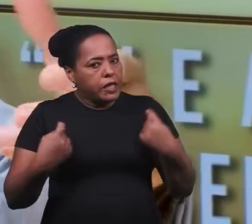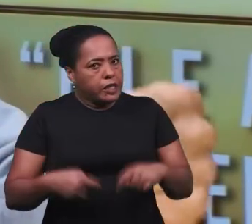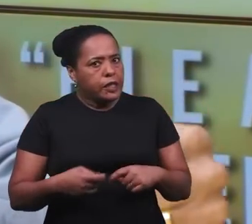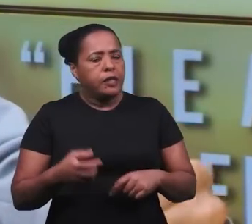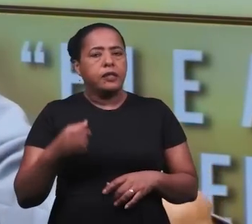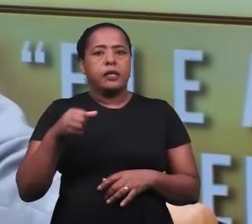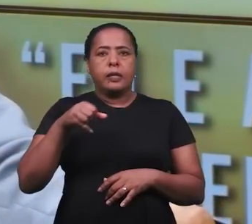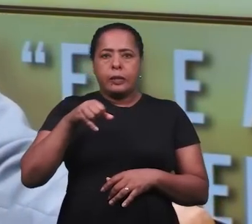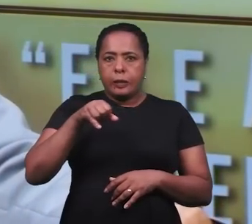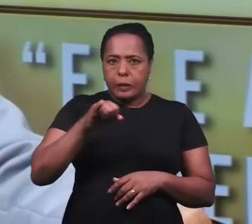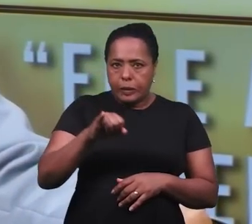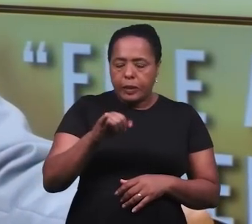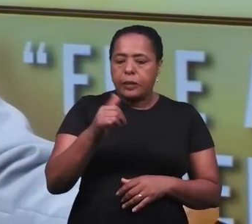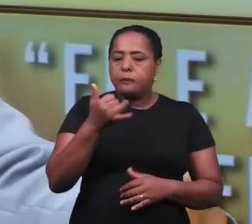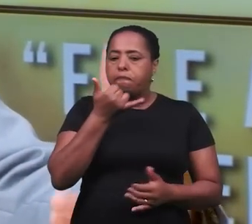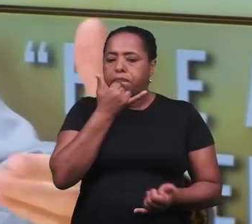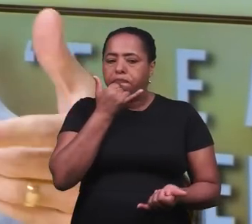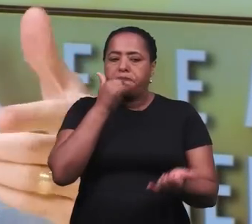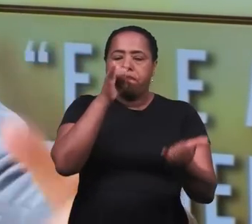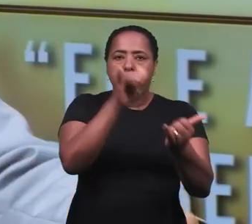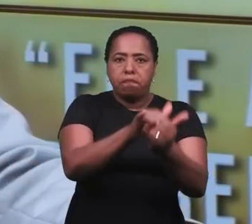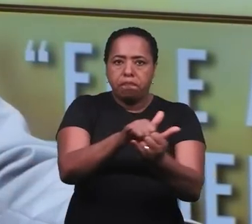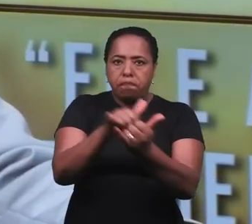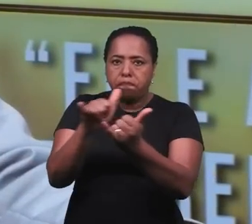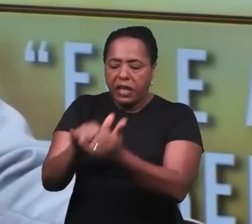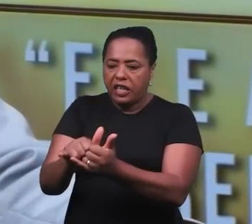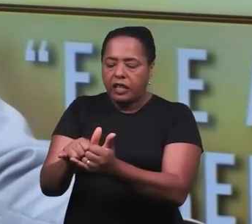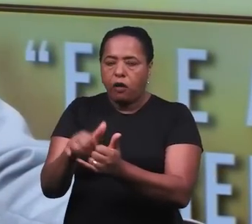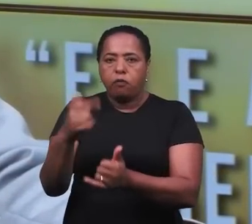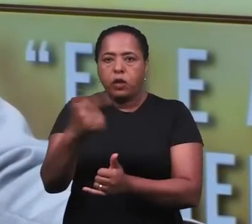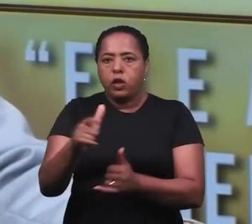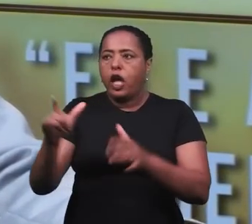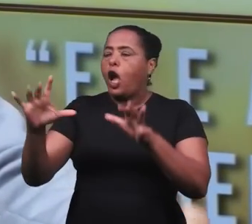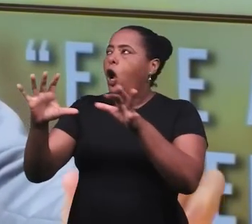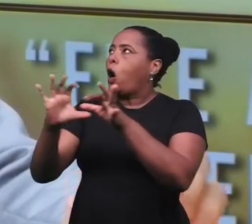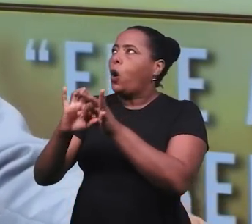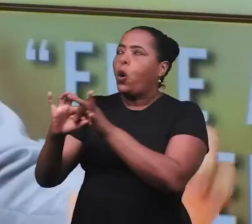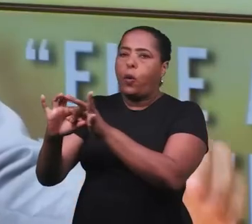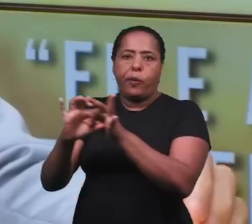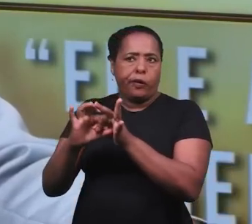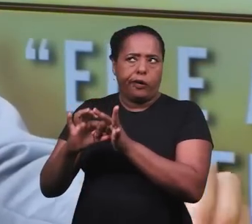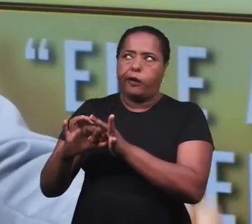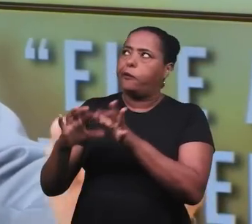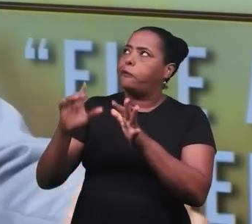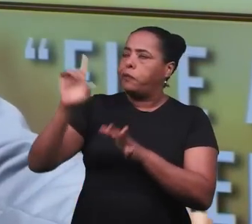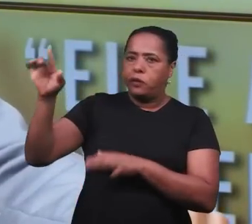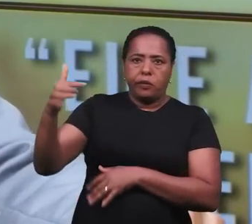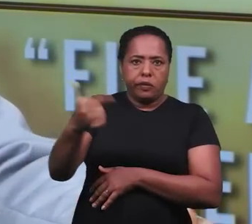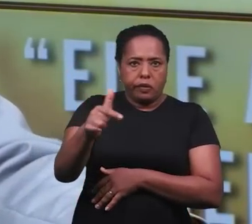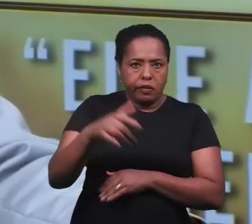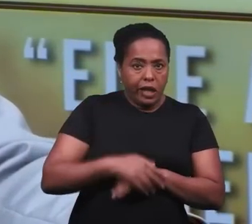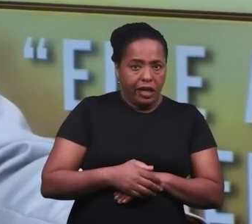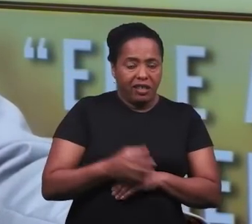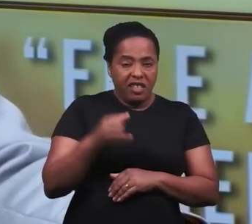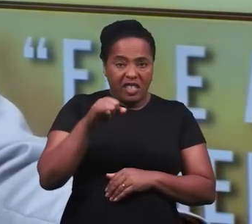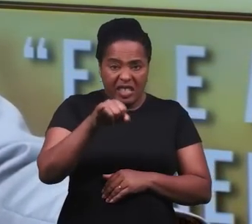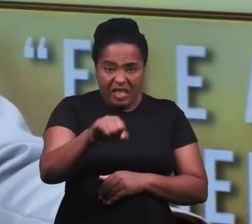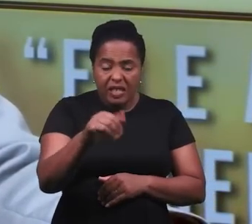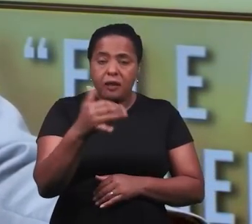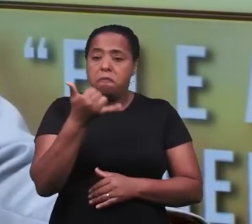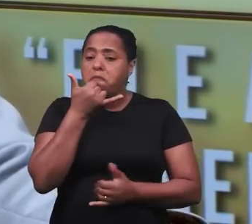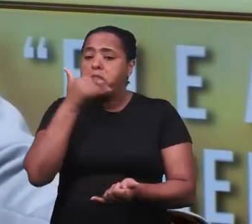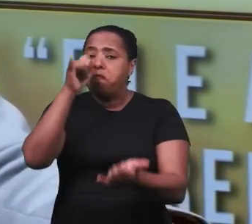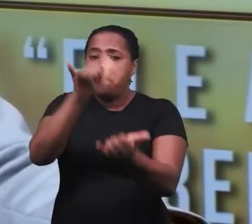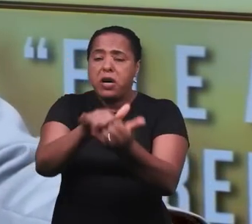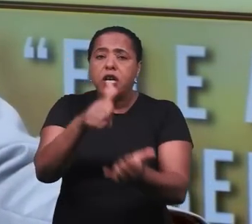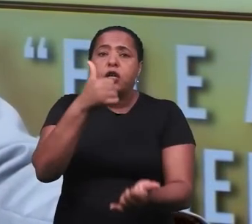igreja também. Precisamos, porque se nós não tivermos perdão uns com os outros, nós não vamos ter comunhão com o Pai. E a